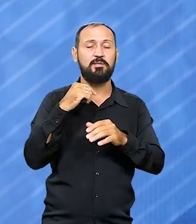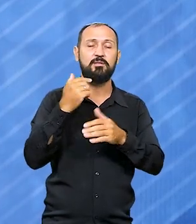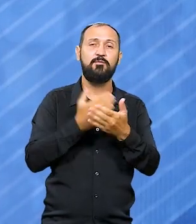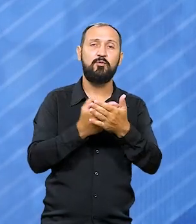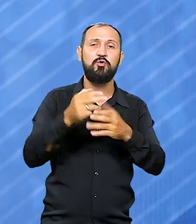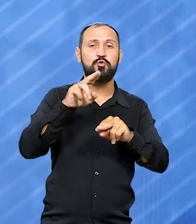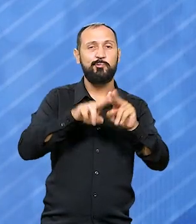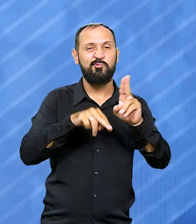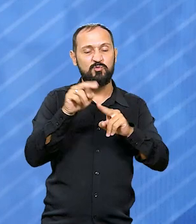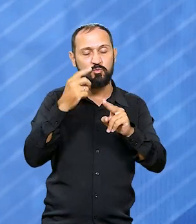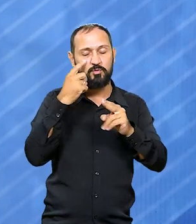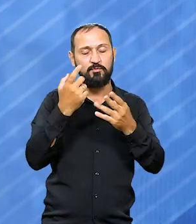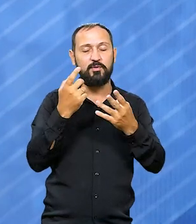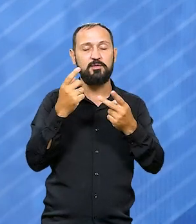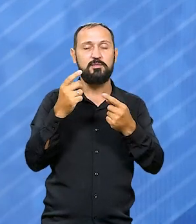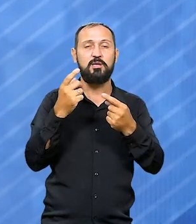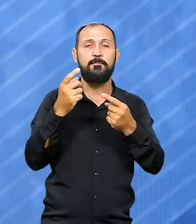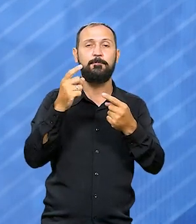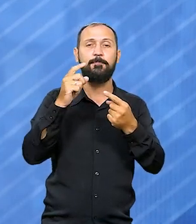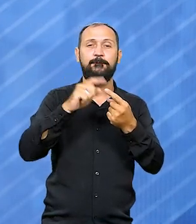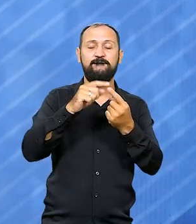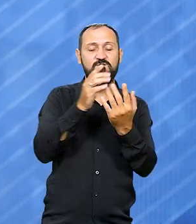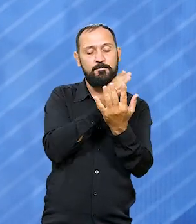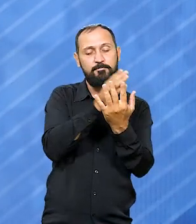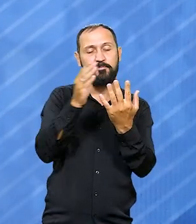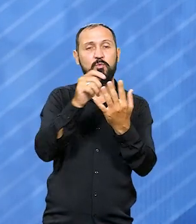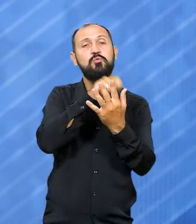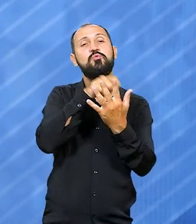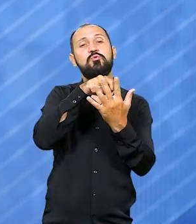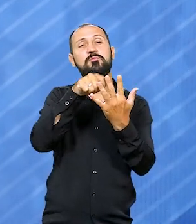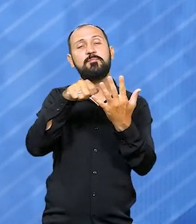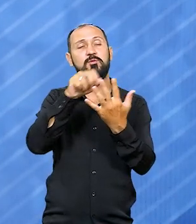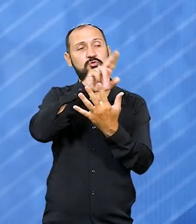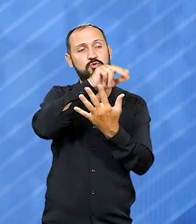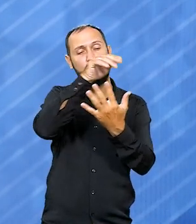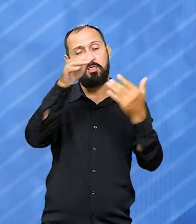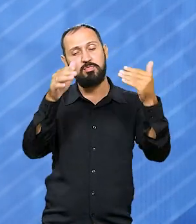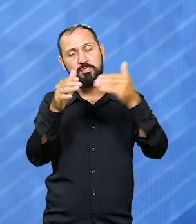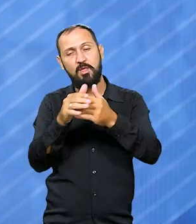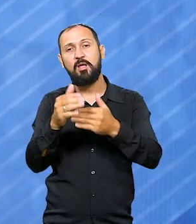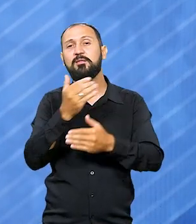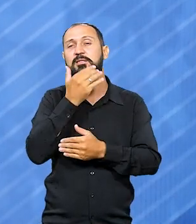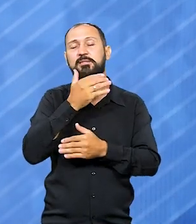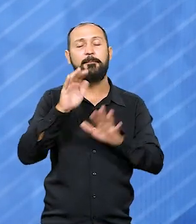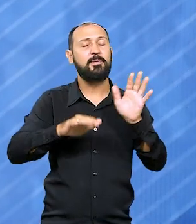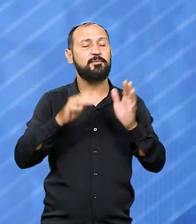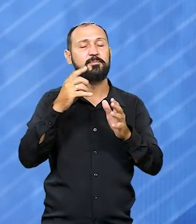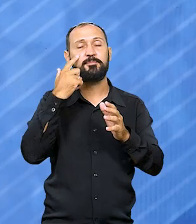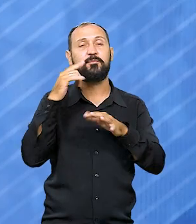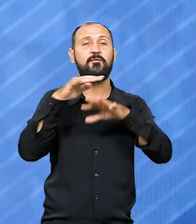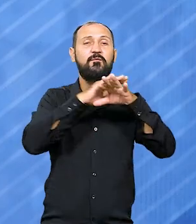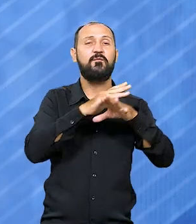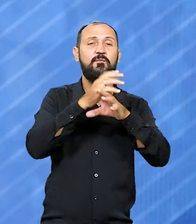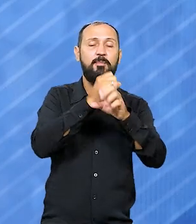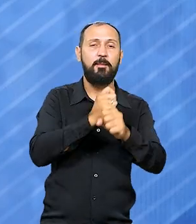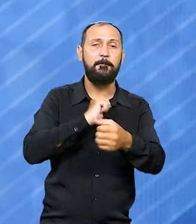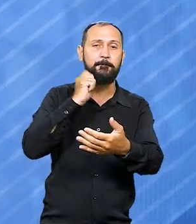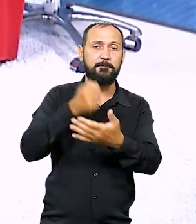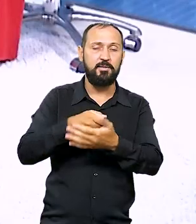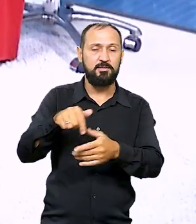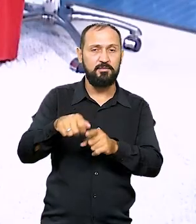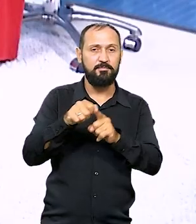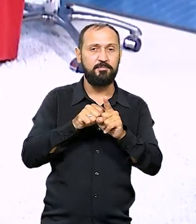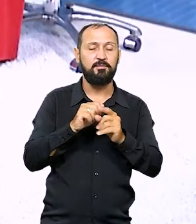ser proporcional. Então, se ele entrou na empresa em junho, vai ser considerado o cálculo dos meses de junho até dezembro, por exemplo, para ele